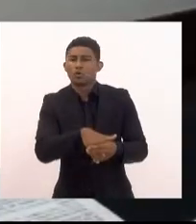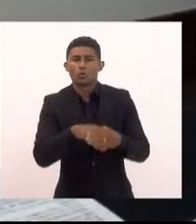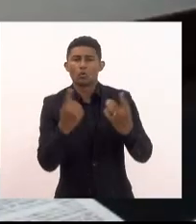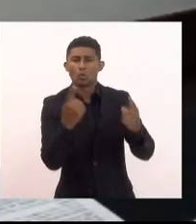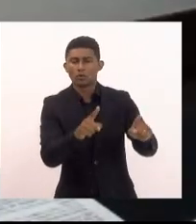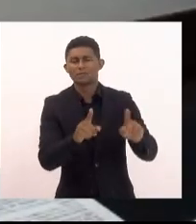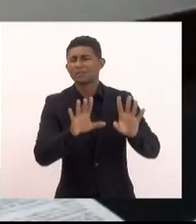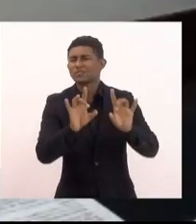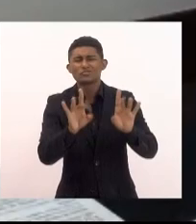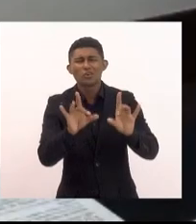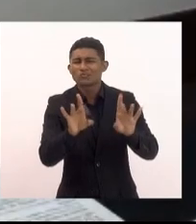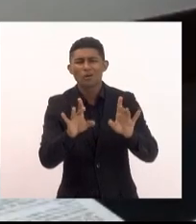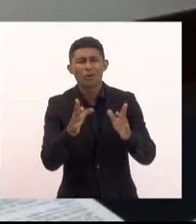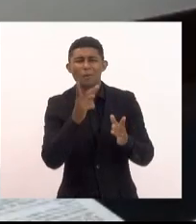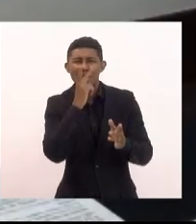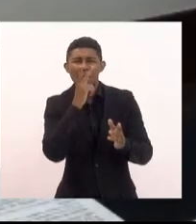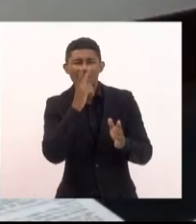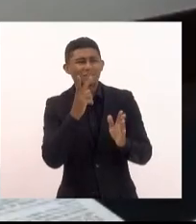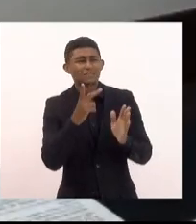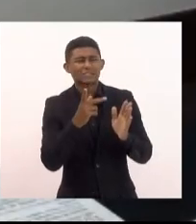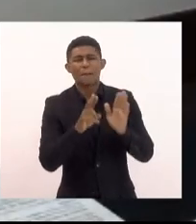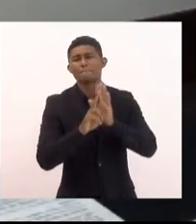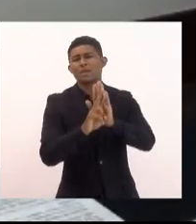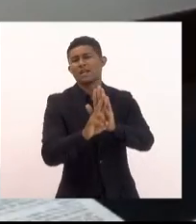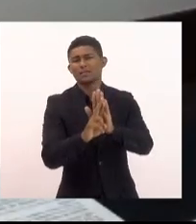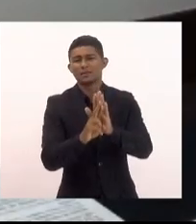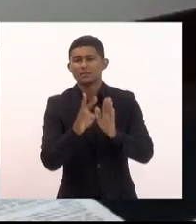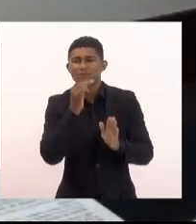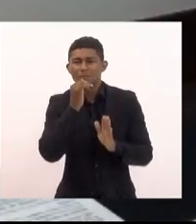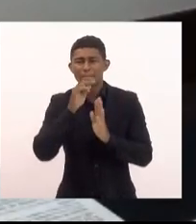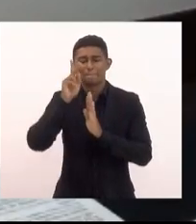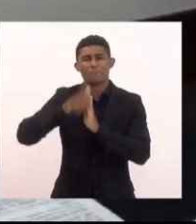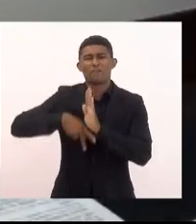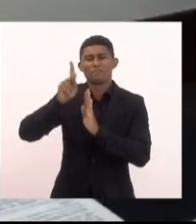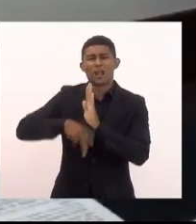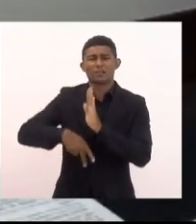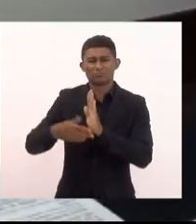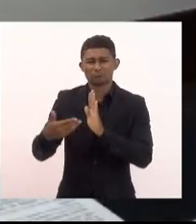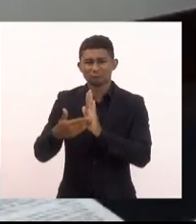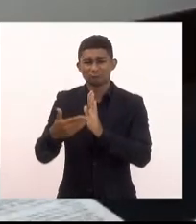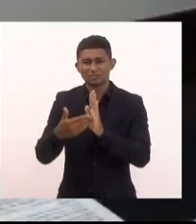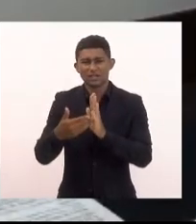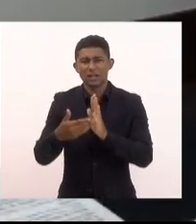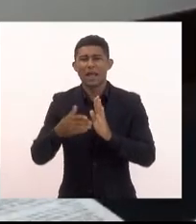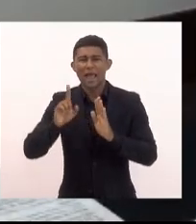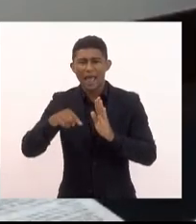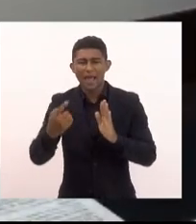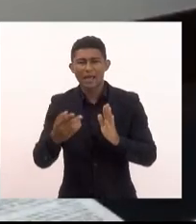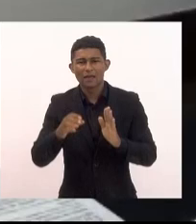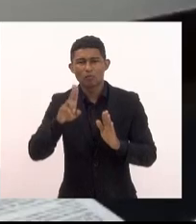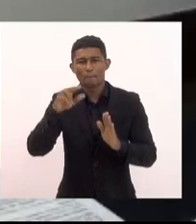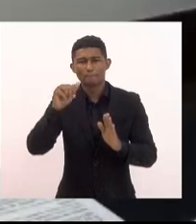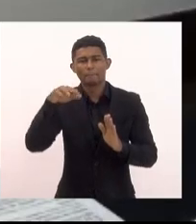isso. Votar nesse projeto não significa professar a Umbanda, professar o Candomblé,